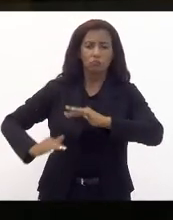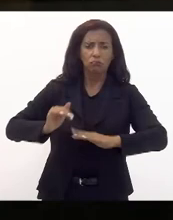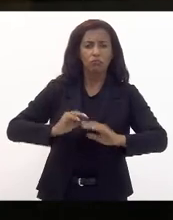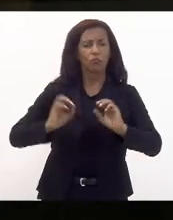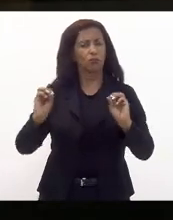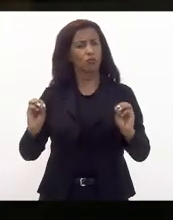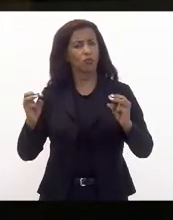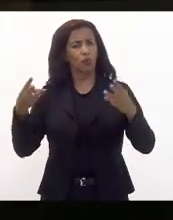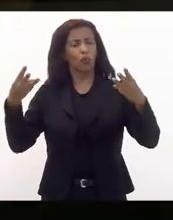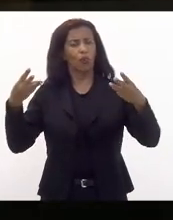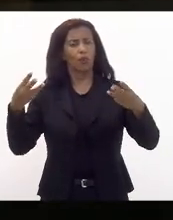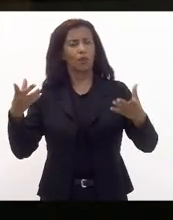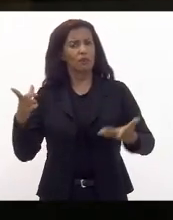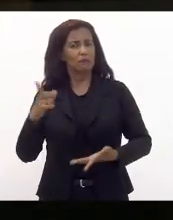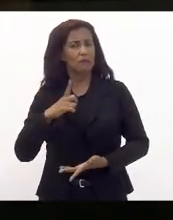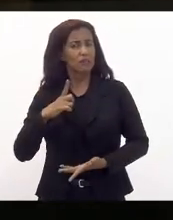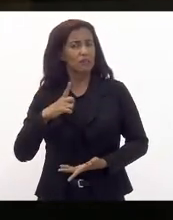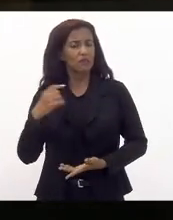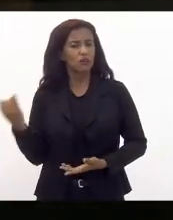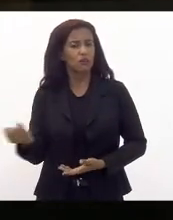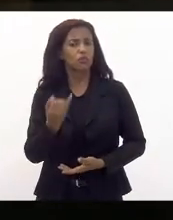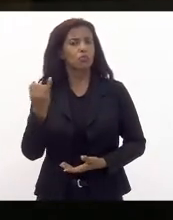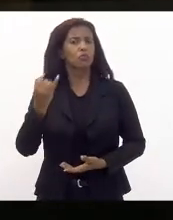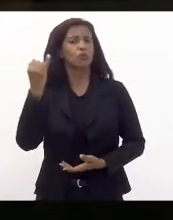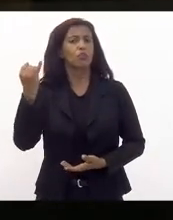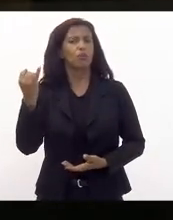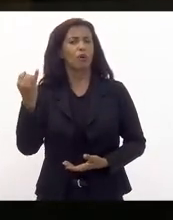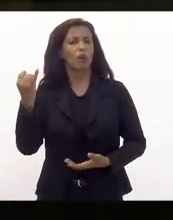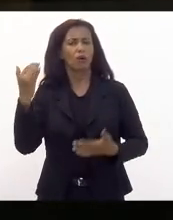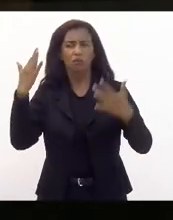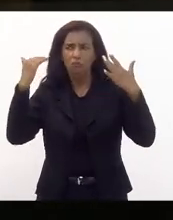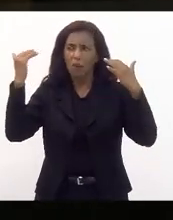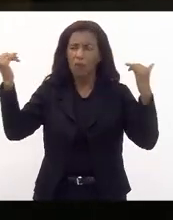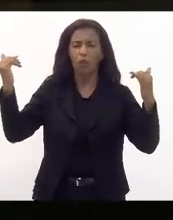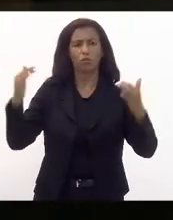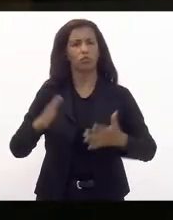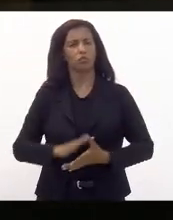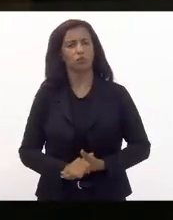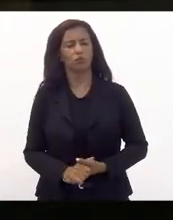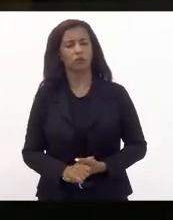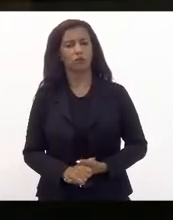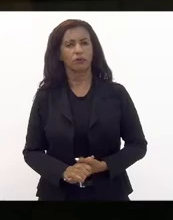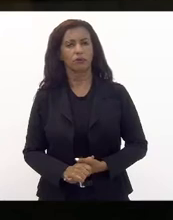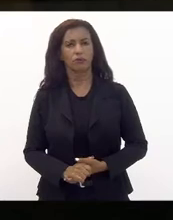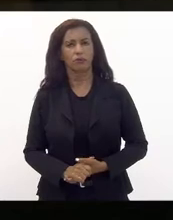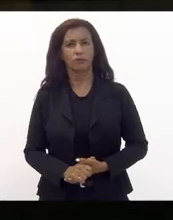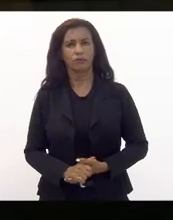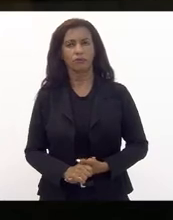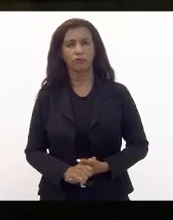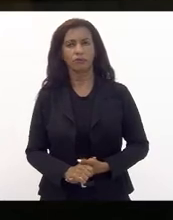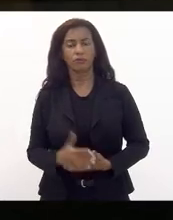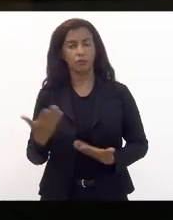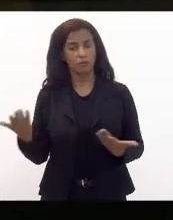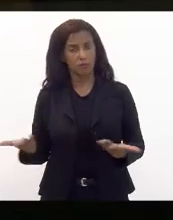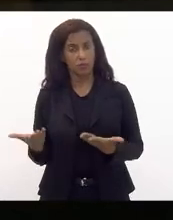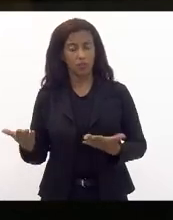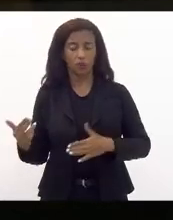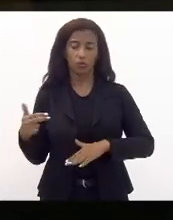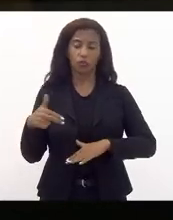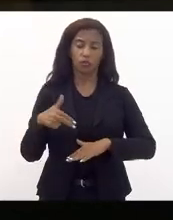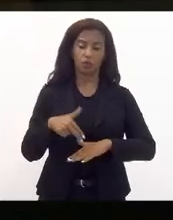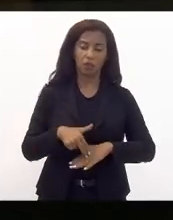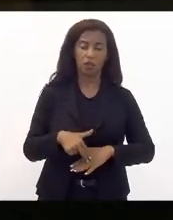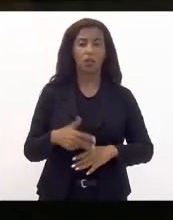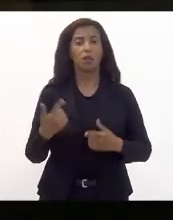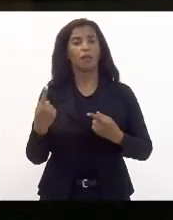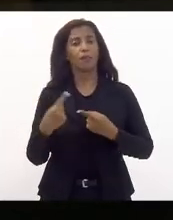espetáculos que tem sido memoráveis elogiado por tudo e por todos então eu tô trazendo isso